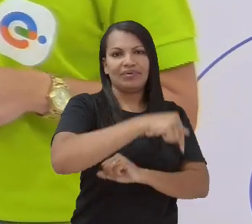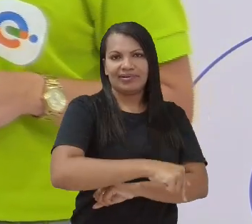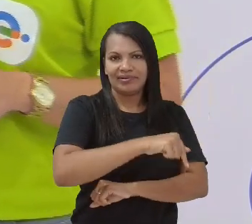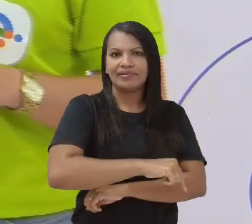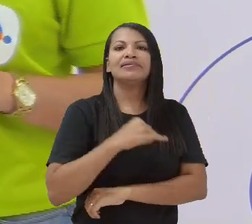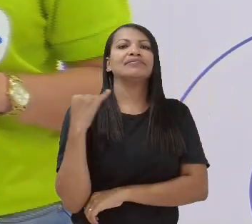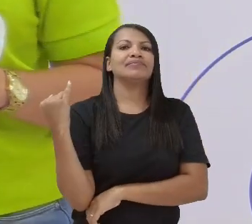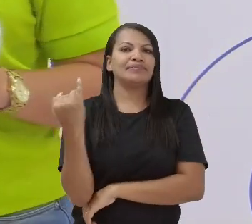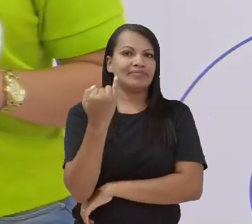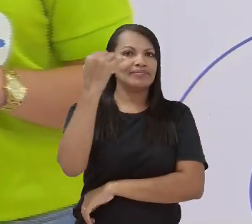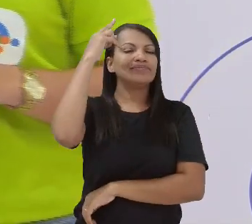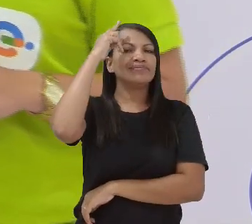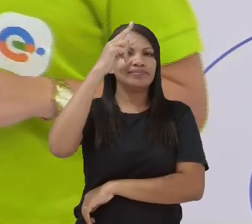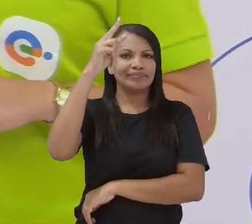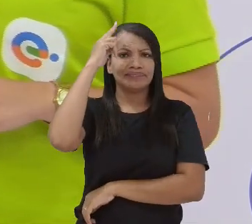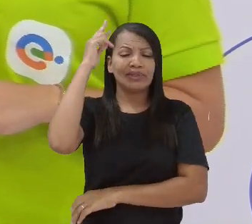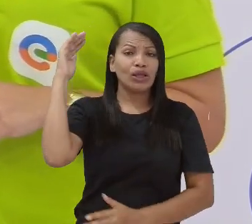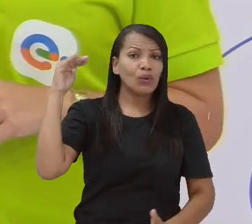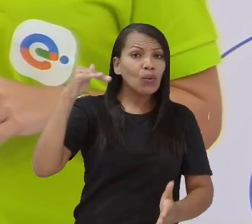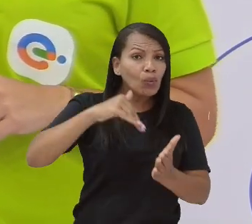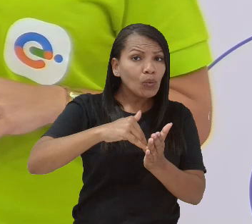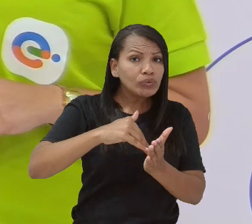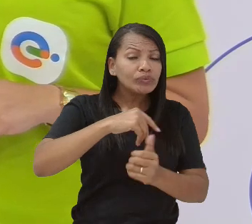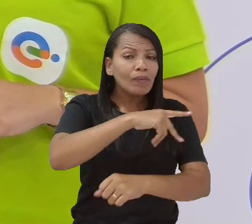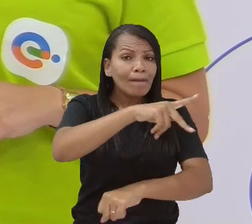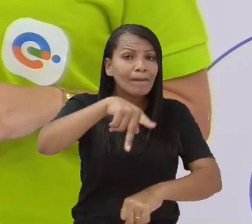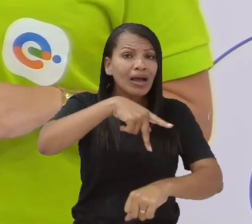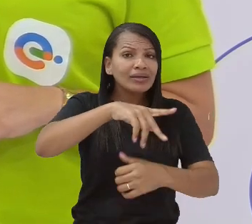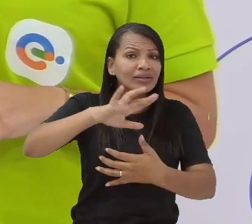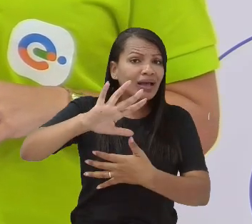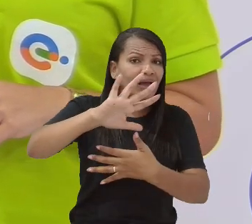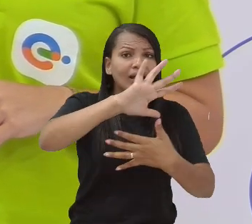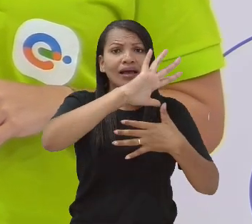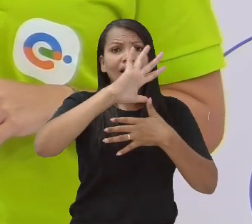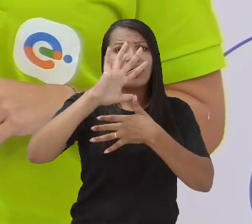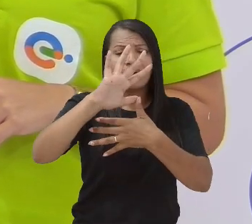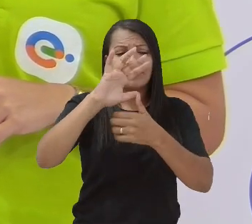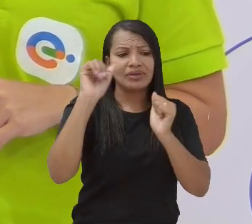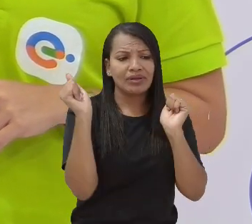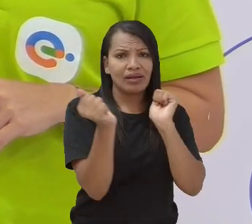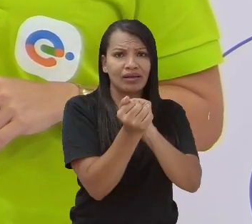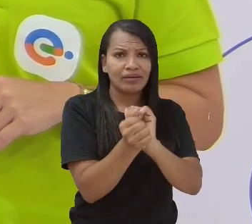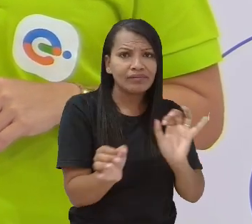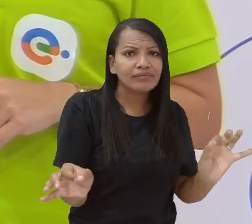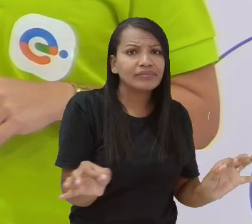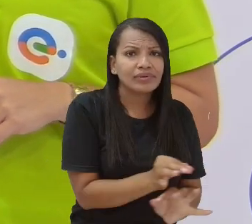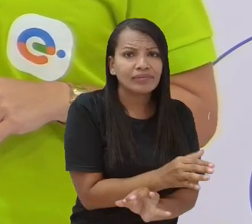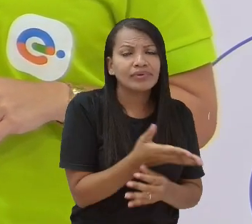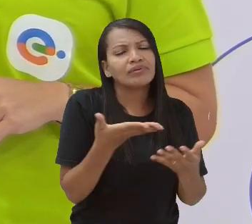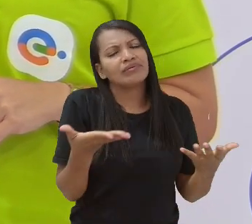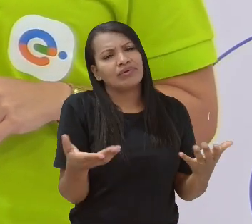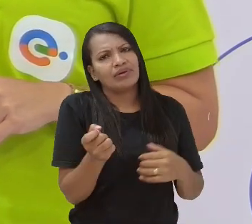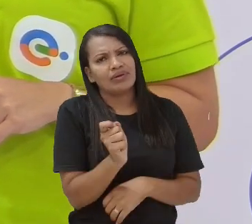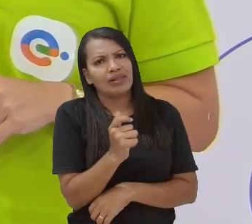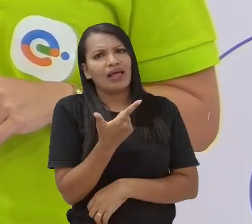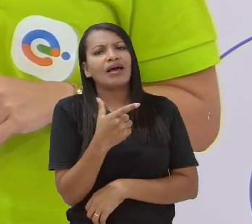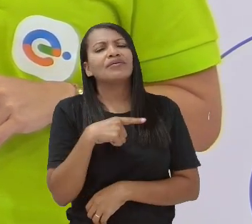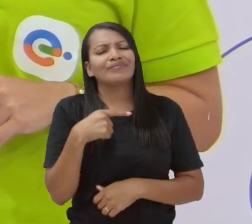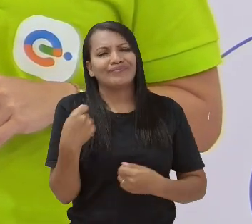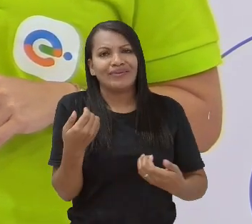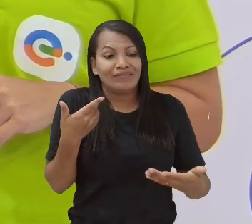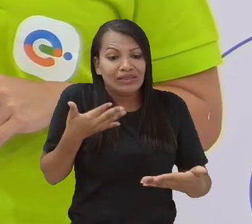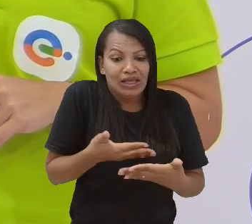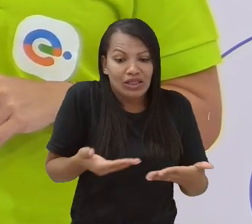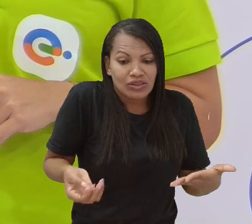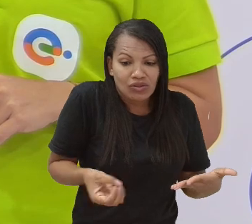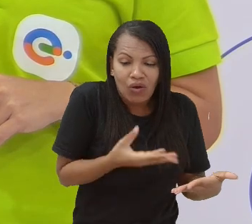gente entender isso. e foi o último país das Américas onde a escravização terminou. Então, claro que isso é muito recente. Não